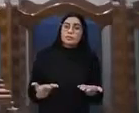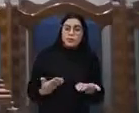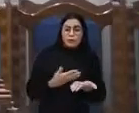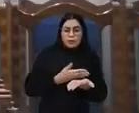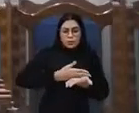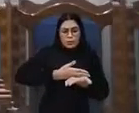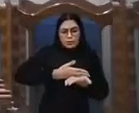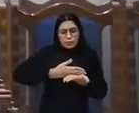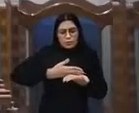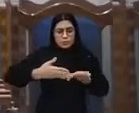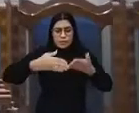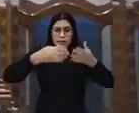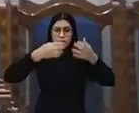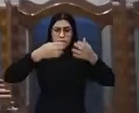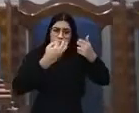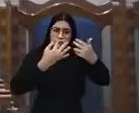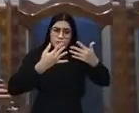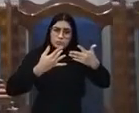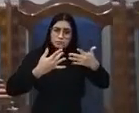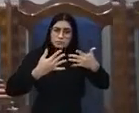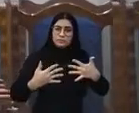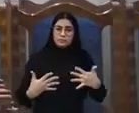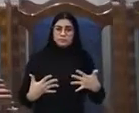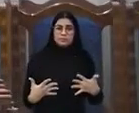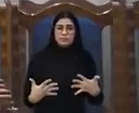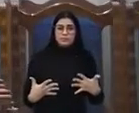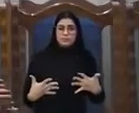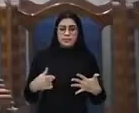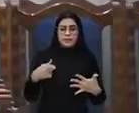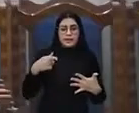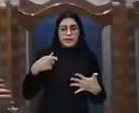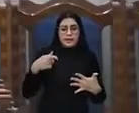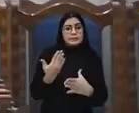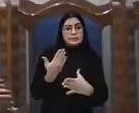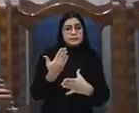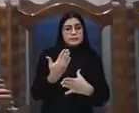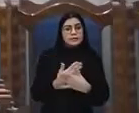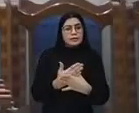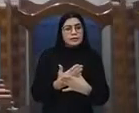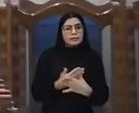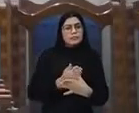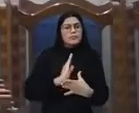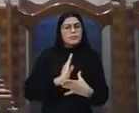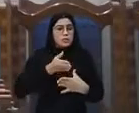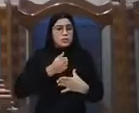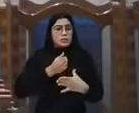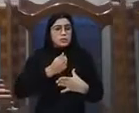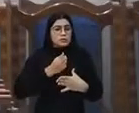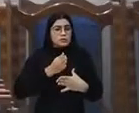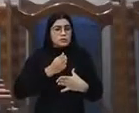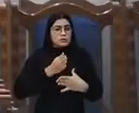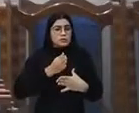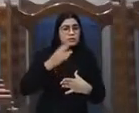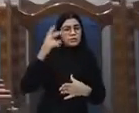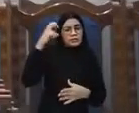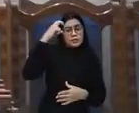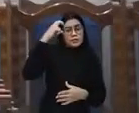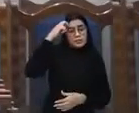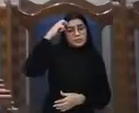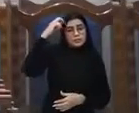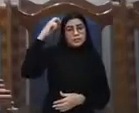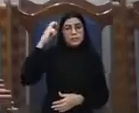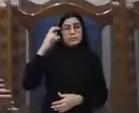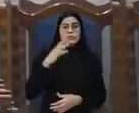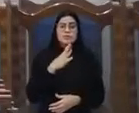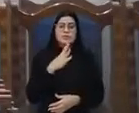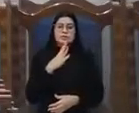mensagem da palavra de Deus. Aquela cidade era acostumada a ouvir as filosofias dos epicureus. Era